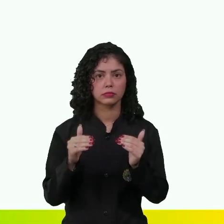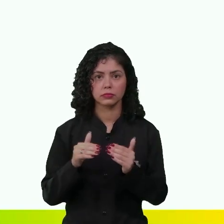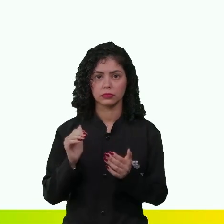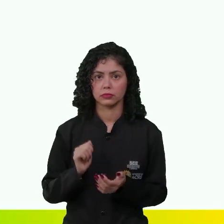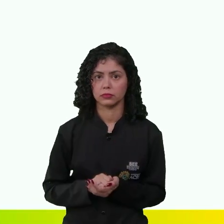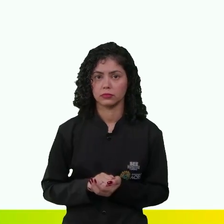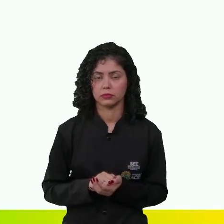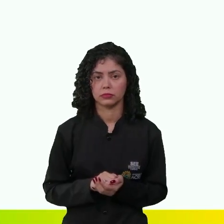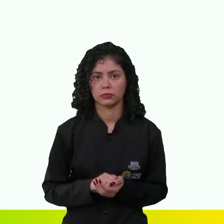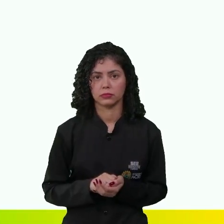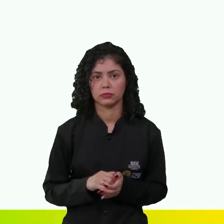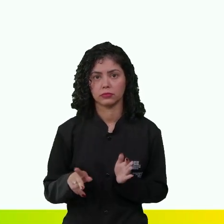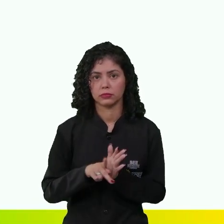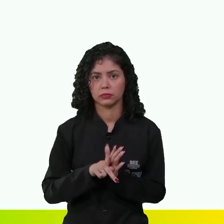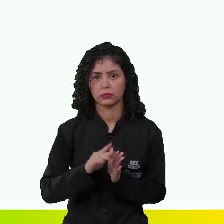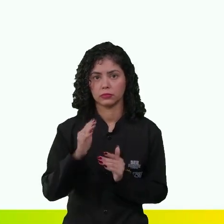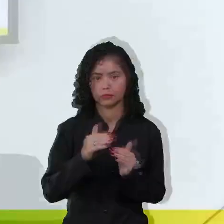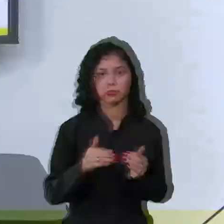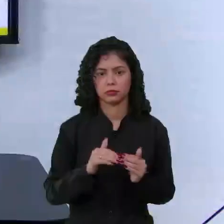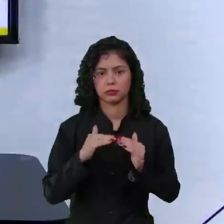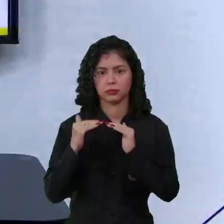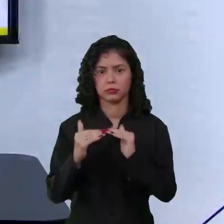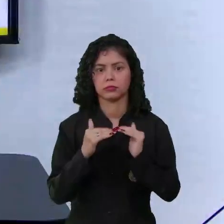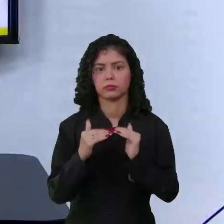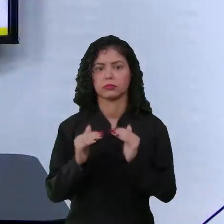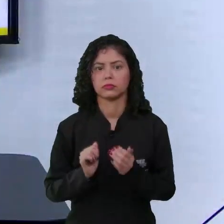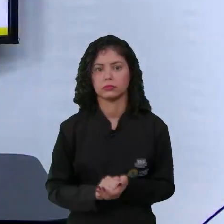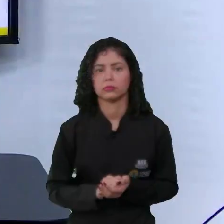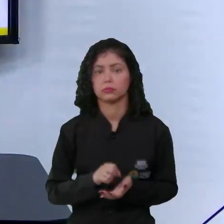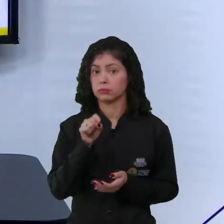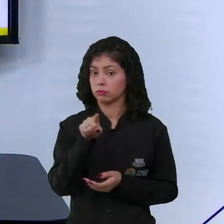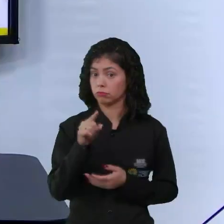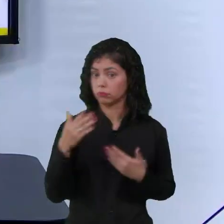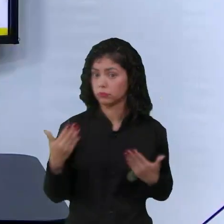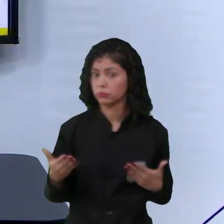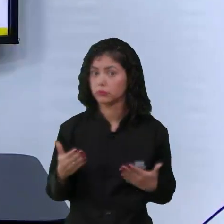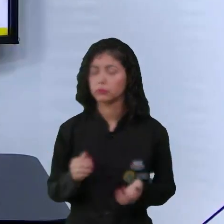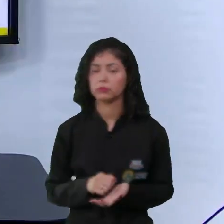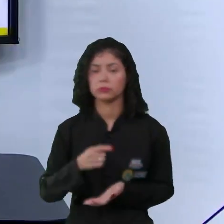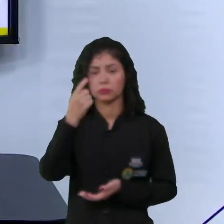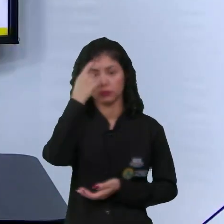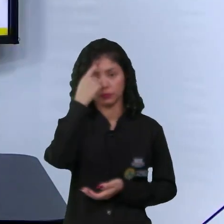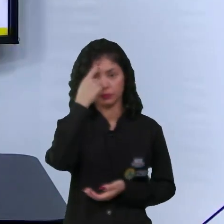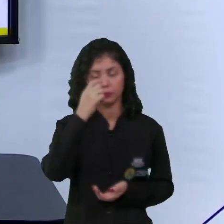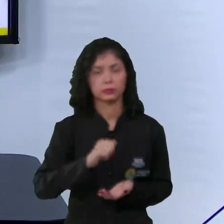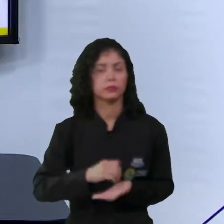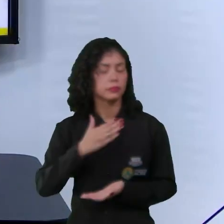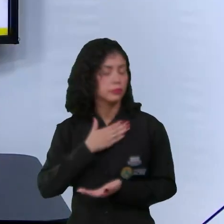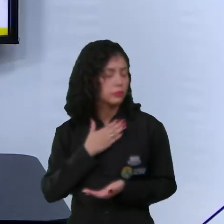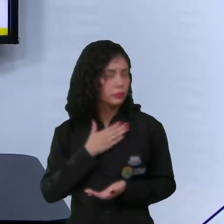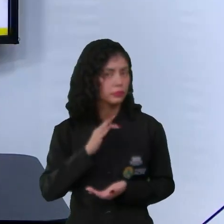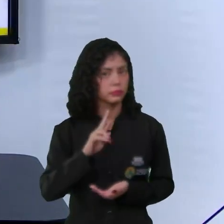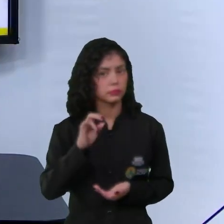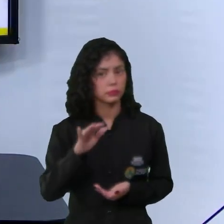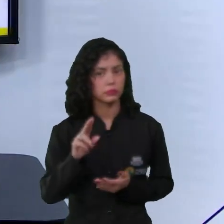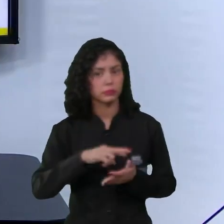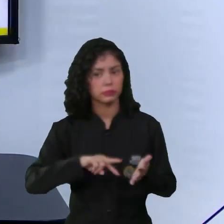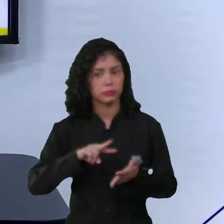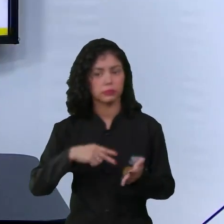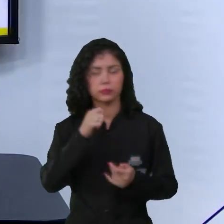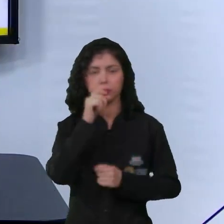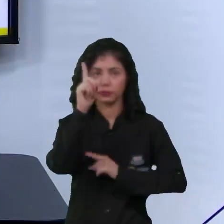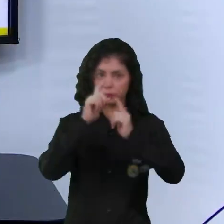mundo se equipare, todo mundo ali igualzinho. Será que é isso? Vamos pensar. A minha forma é a dança, é